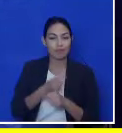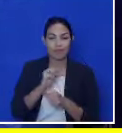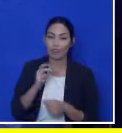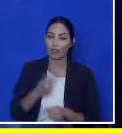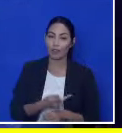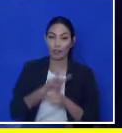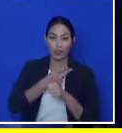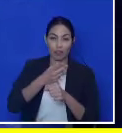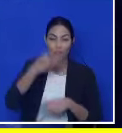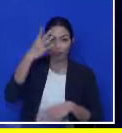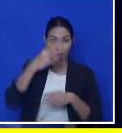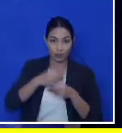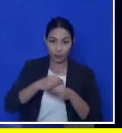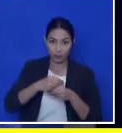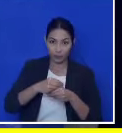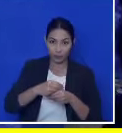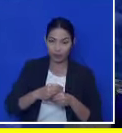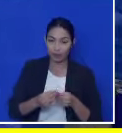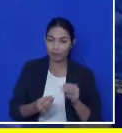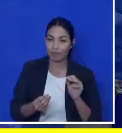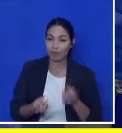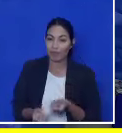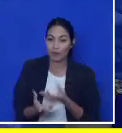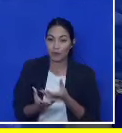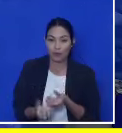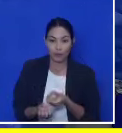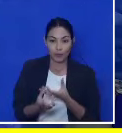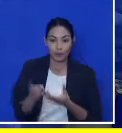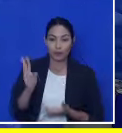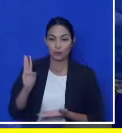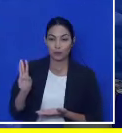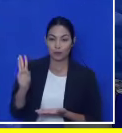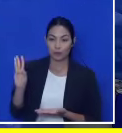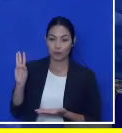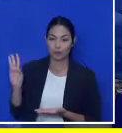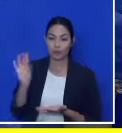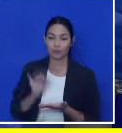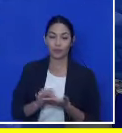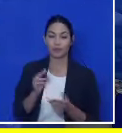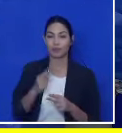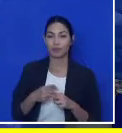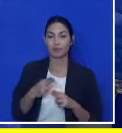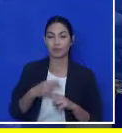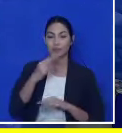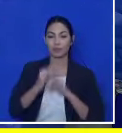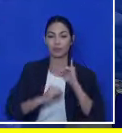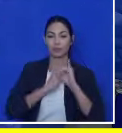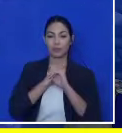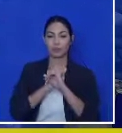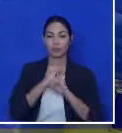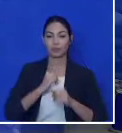está acumulado acessando a página da Caixa na internet, loterias.caixa.gov.br.